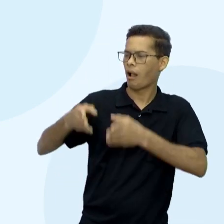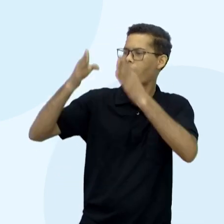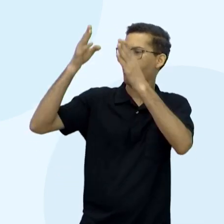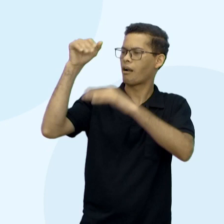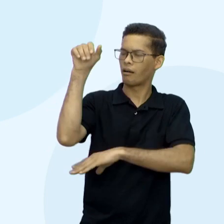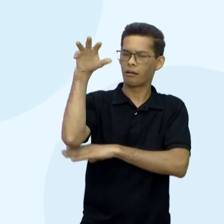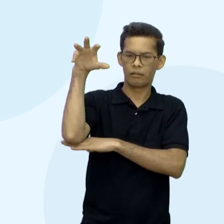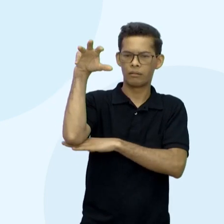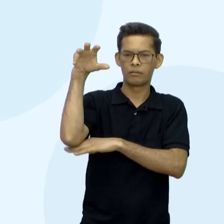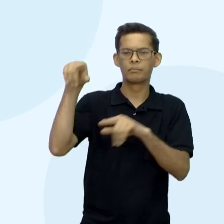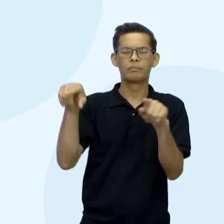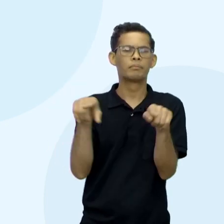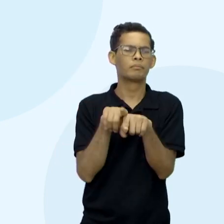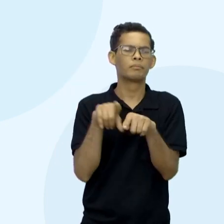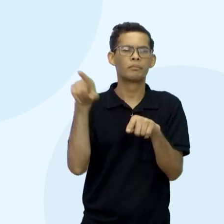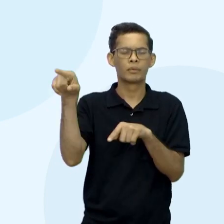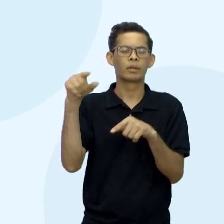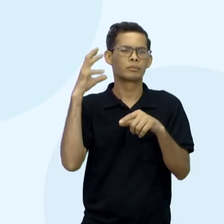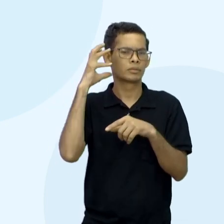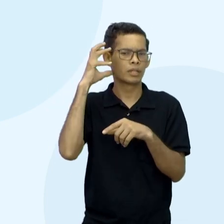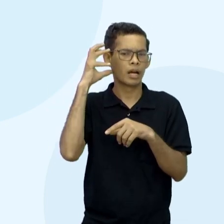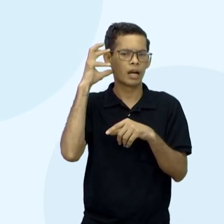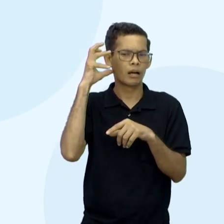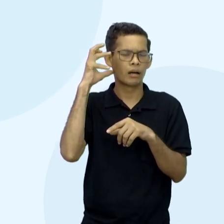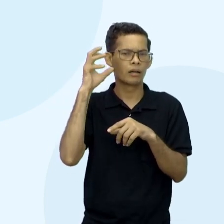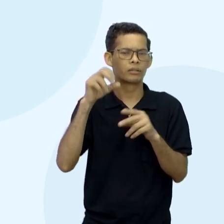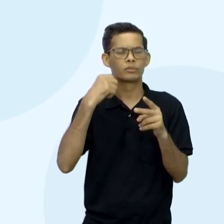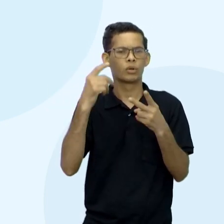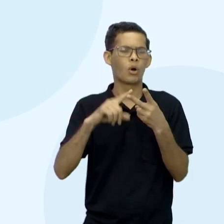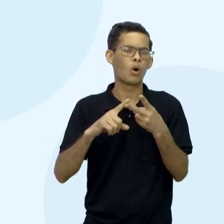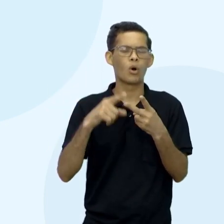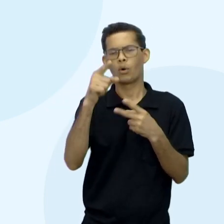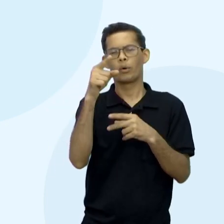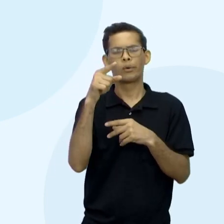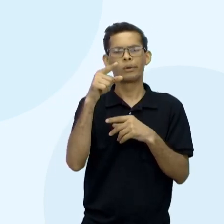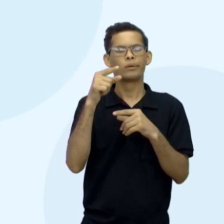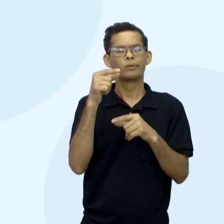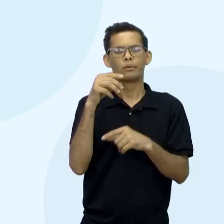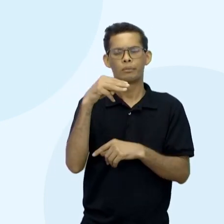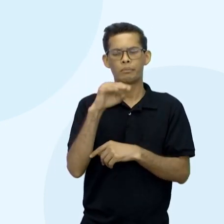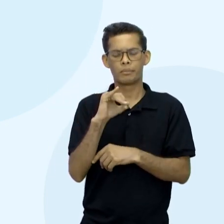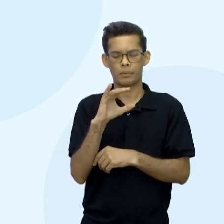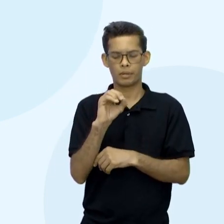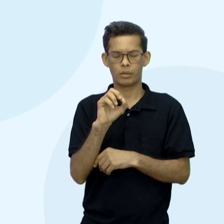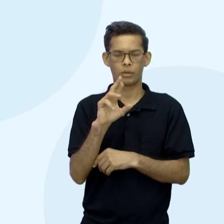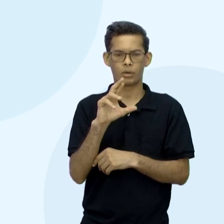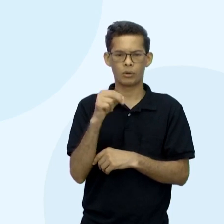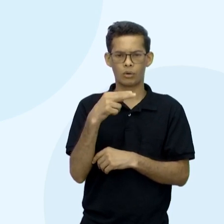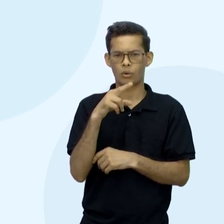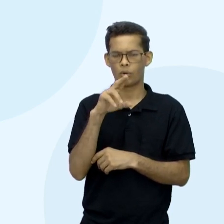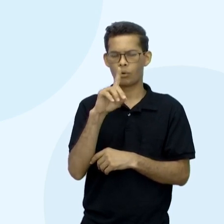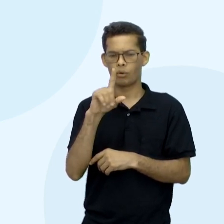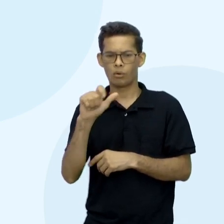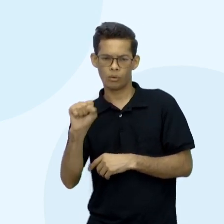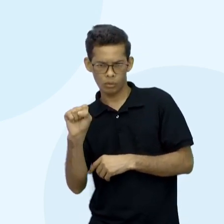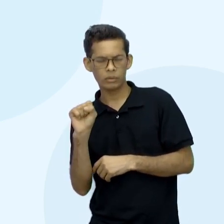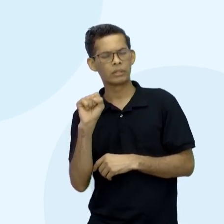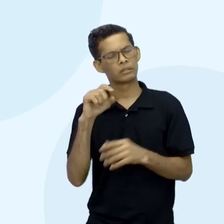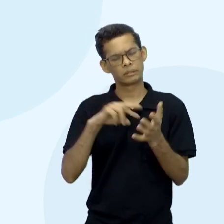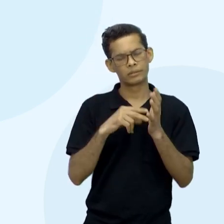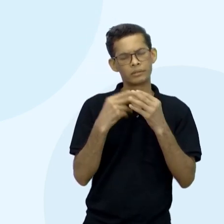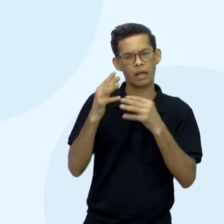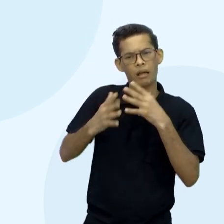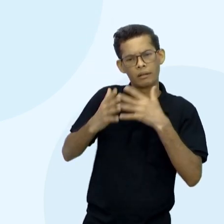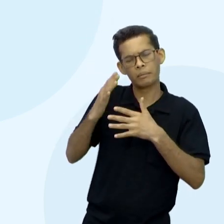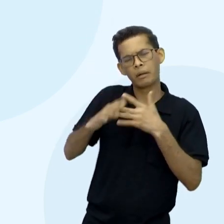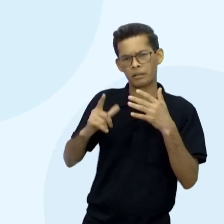antenas de micro-ondas, tá? Celular também provocam ruídos, né? Ressonância da antena. Então aqui tem algumas limitações